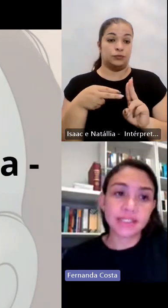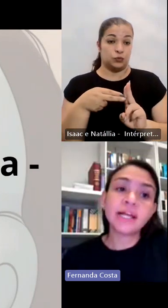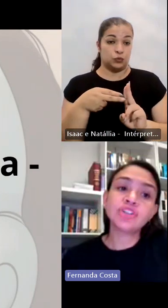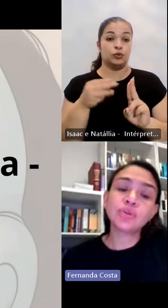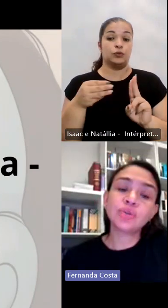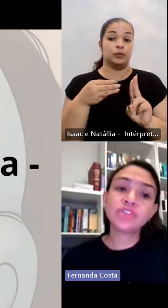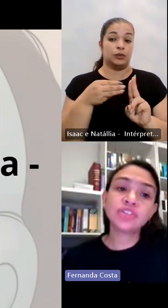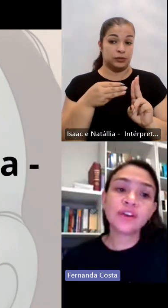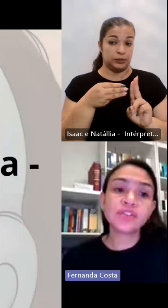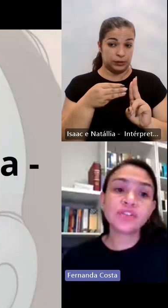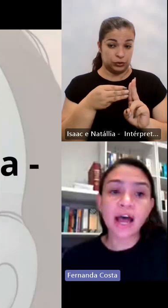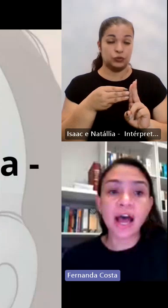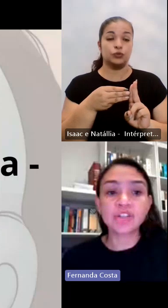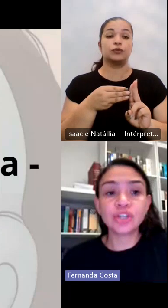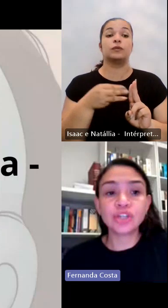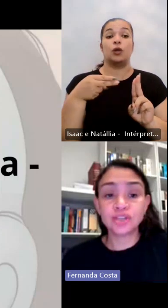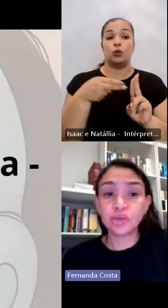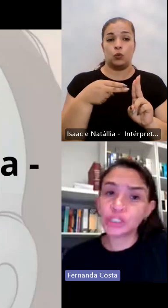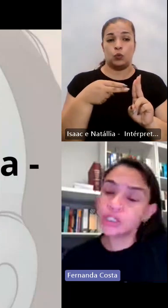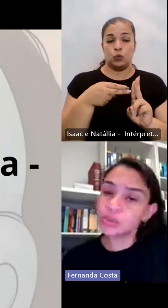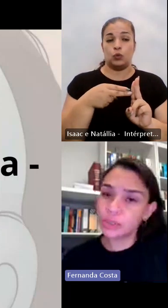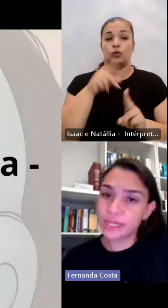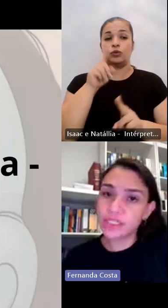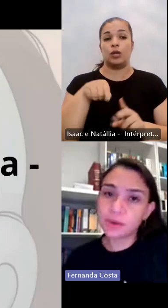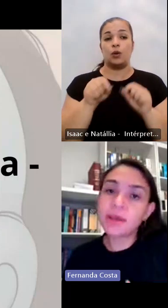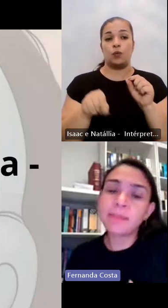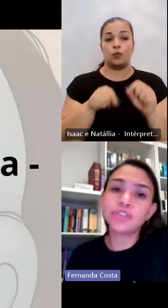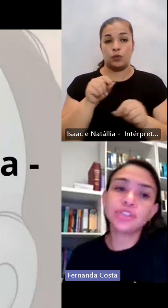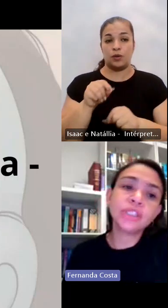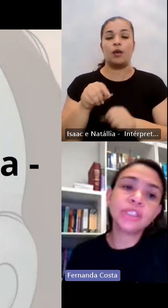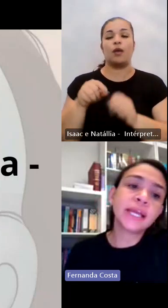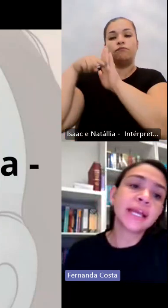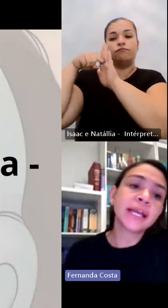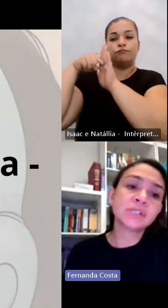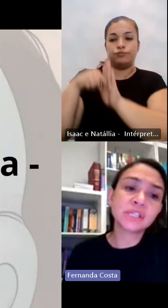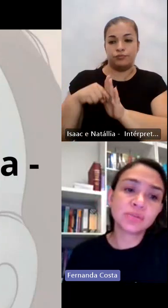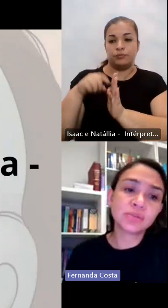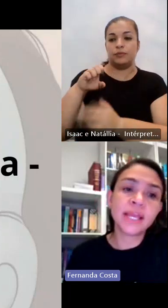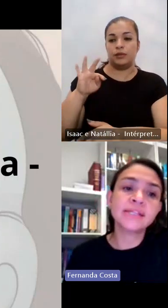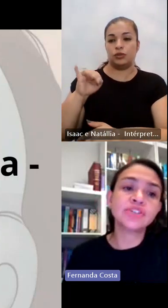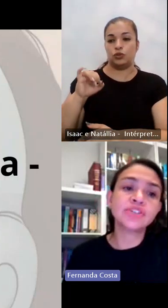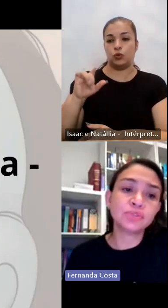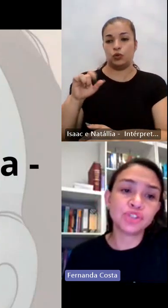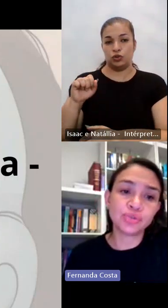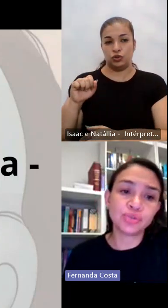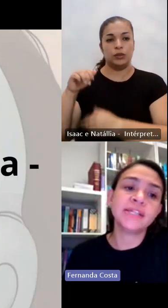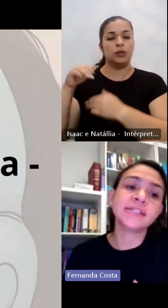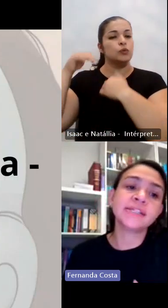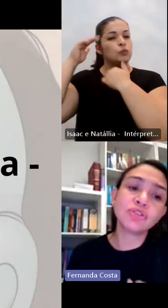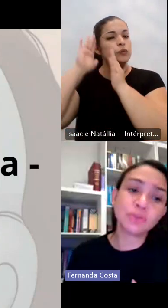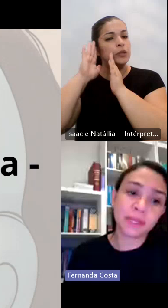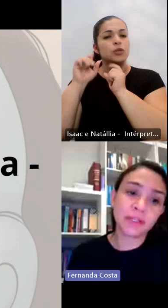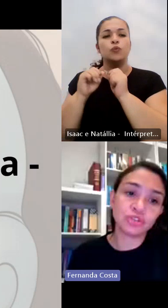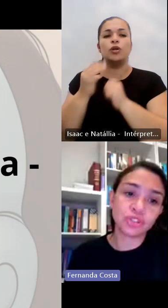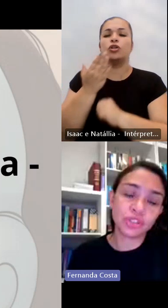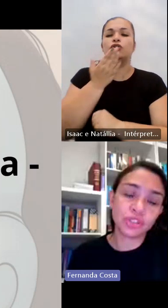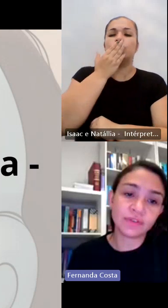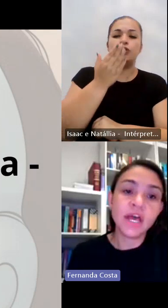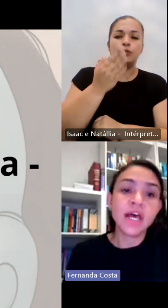3, na unidade 2 a gente vai estudar a etiologia da surdez propriamente dita, né? Causas da surdez, tipos de surdez, graus de